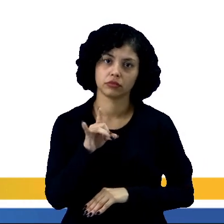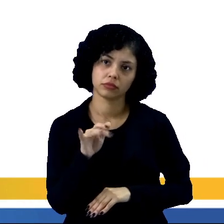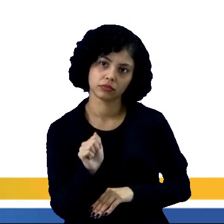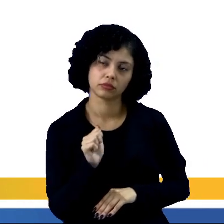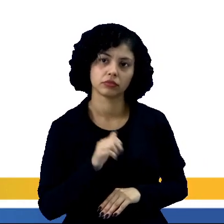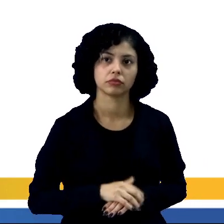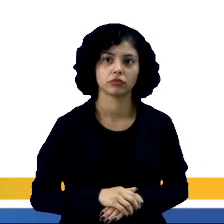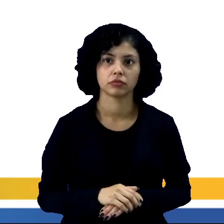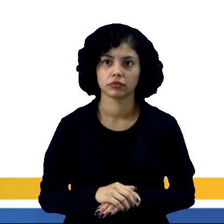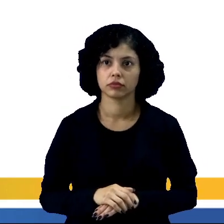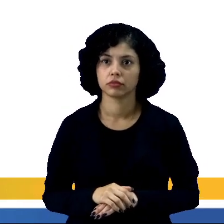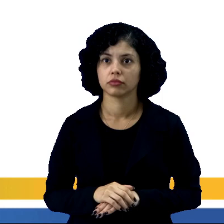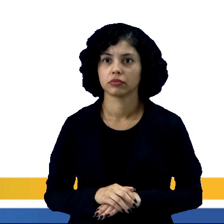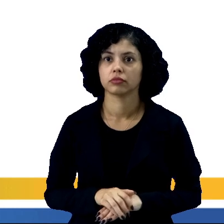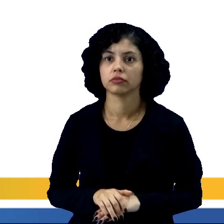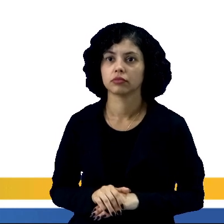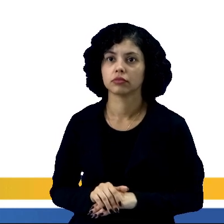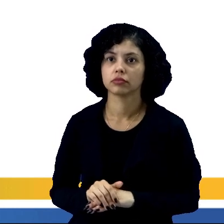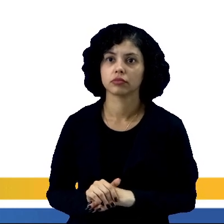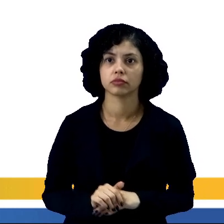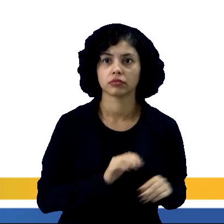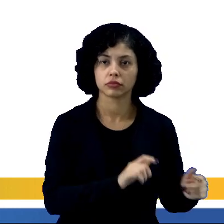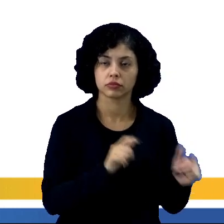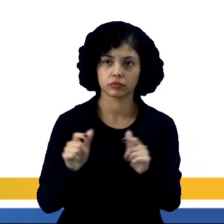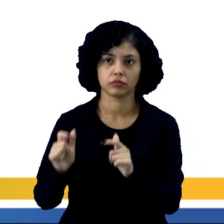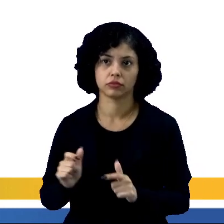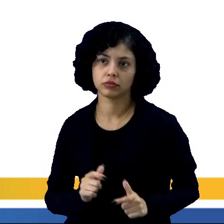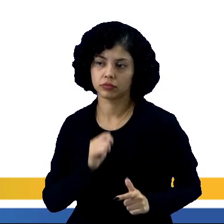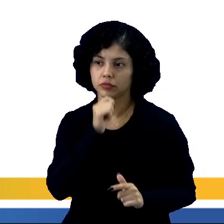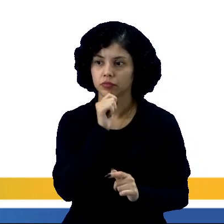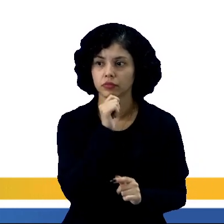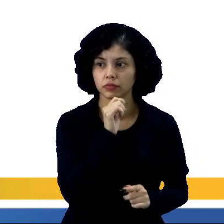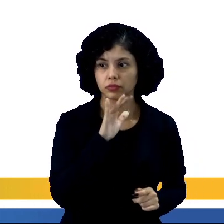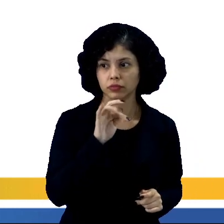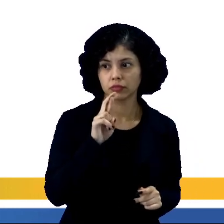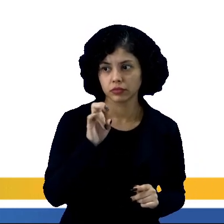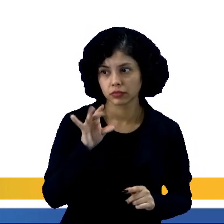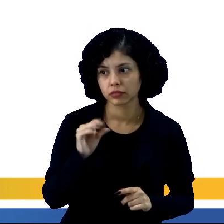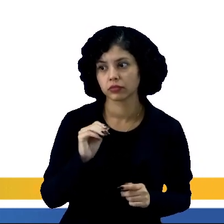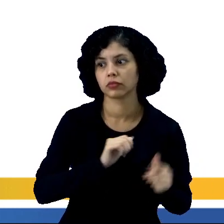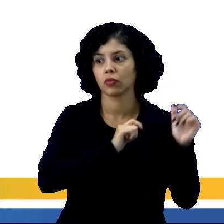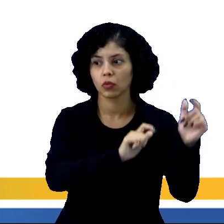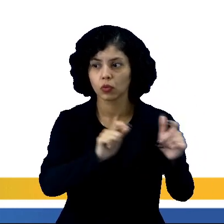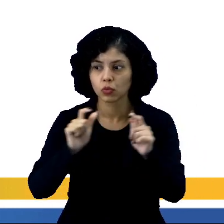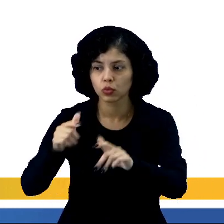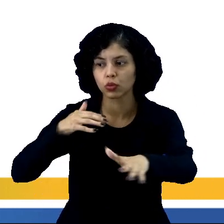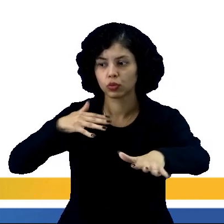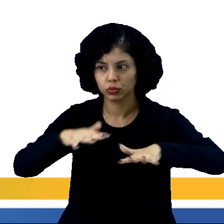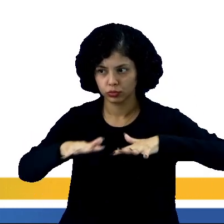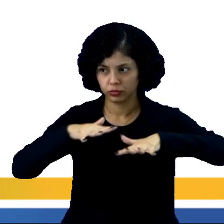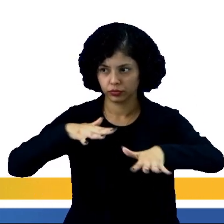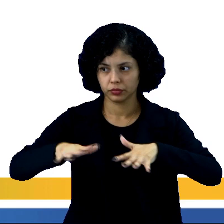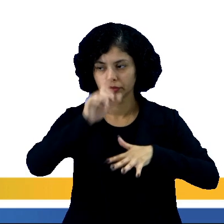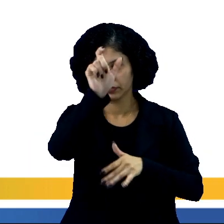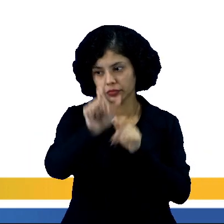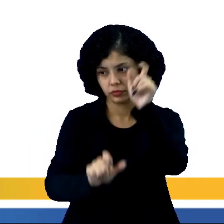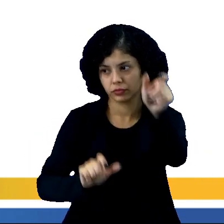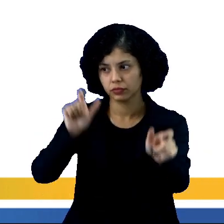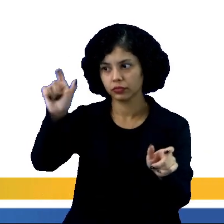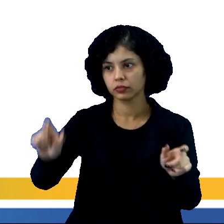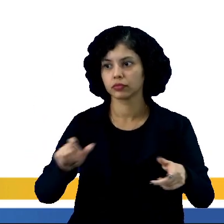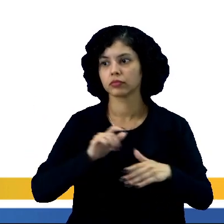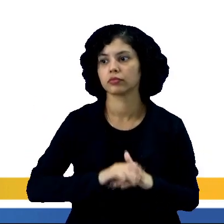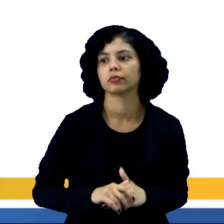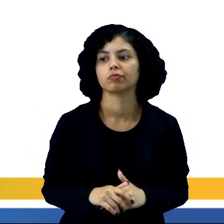Beleza? Muito bem. O espaço, tá? Distingue-se o cênico, lugar onde se movem